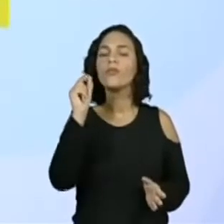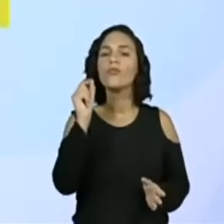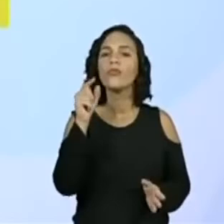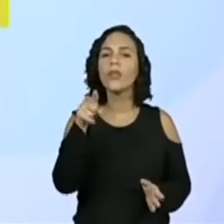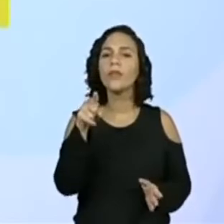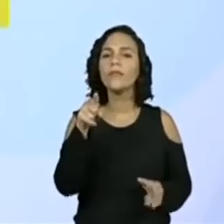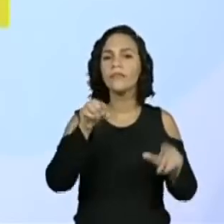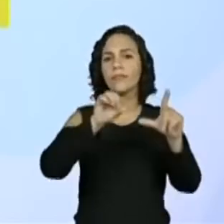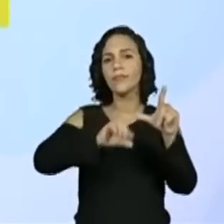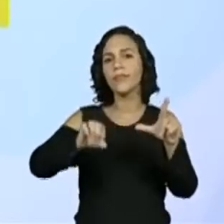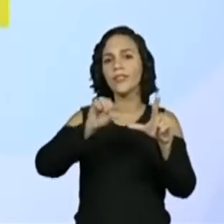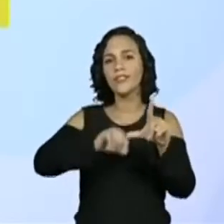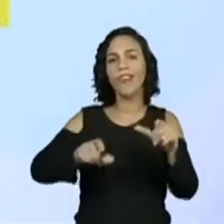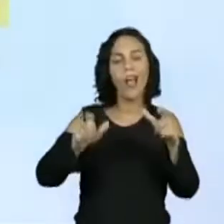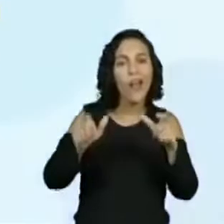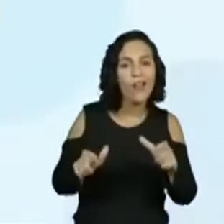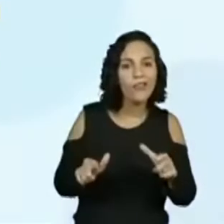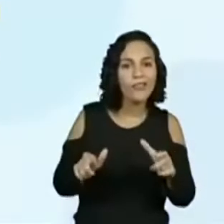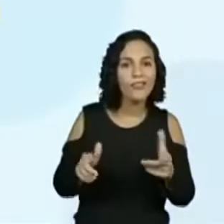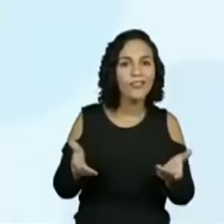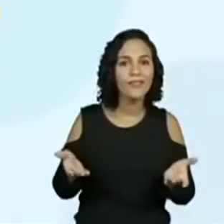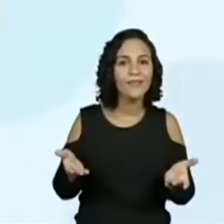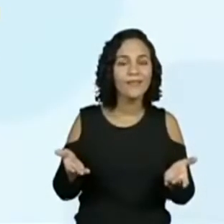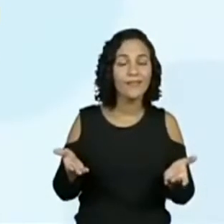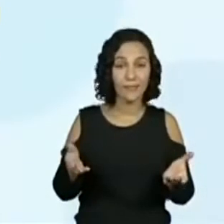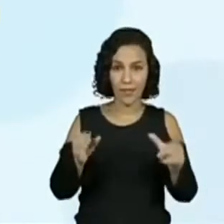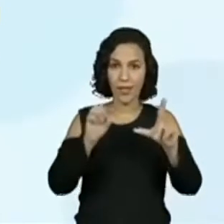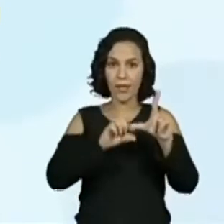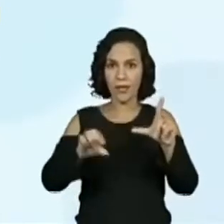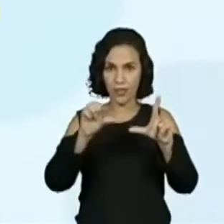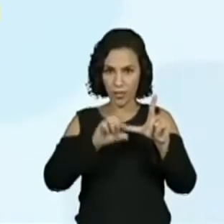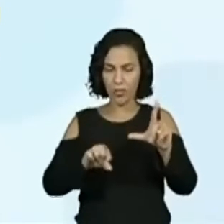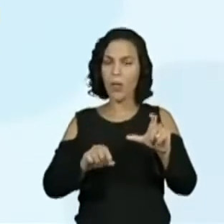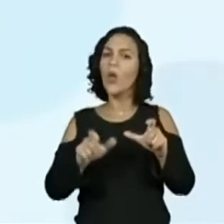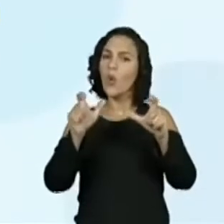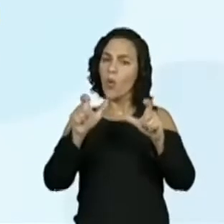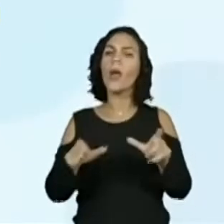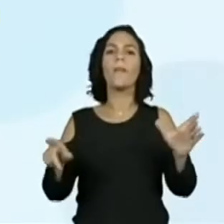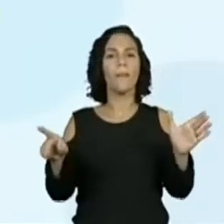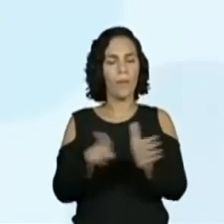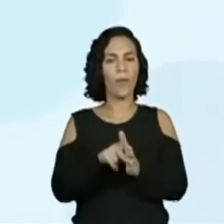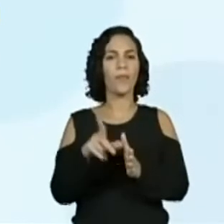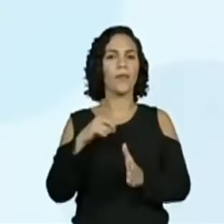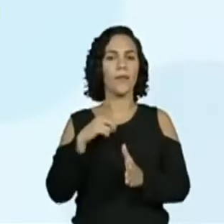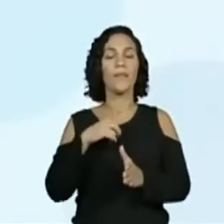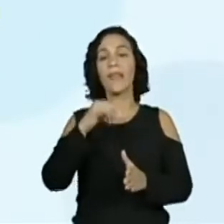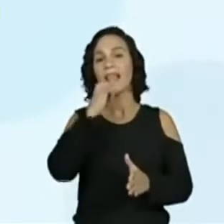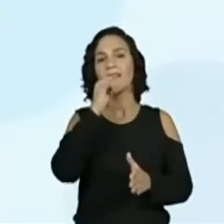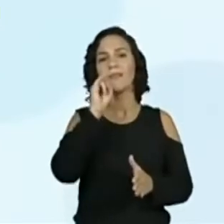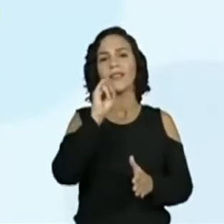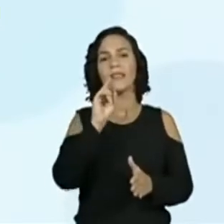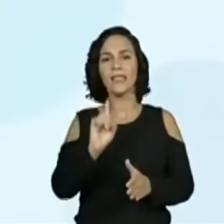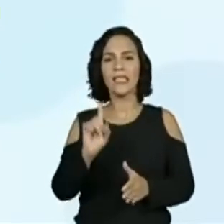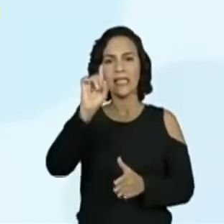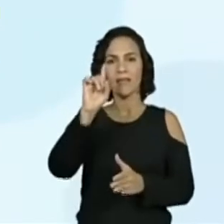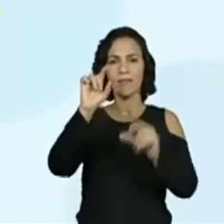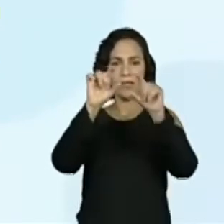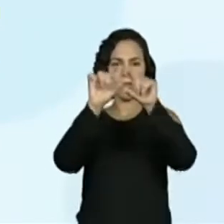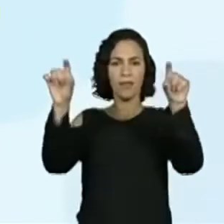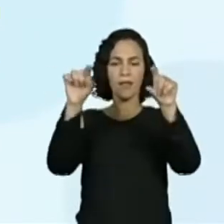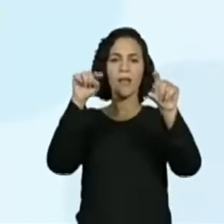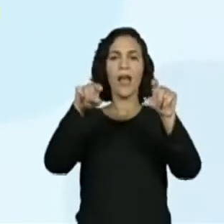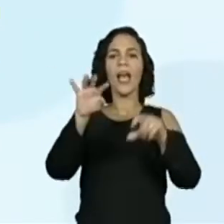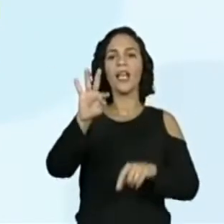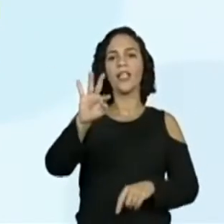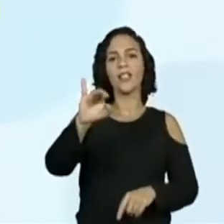essa legenda? Em que lugar? Porque legenda também tem lugar, ela não fica em qualquer lugar. Porque se fosse em cima, seria um título, não seria